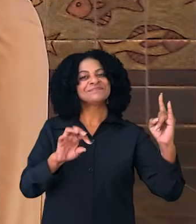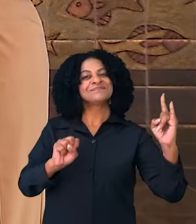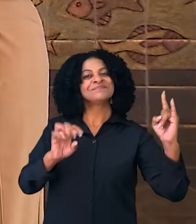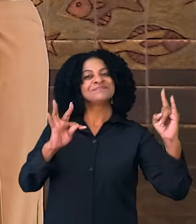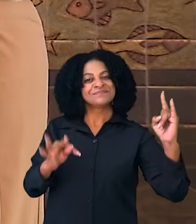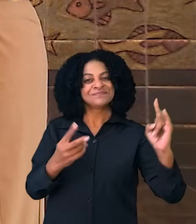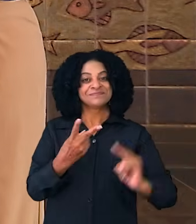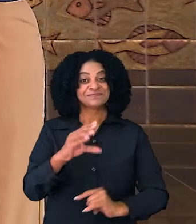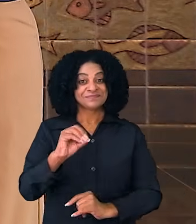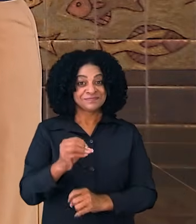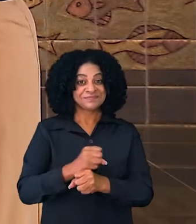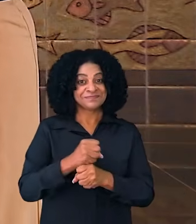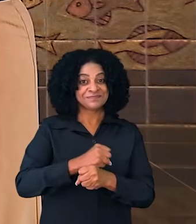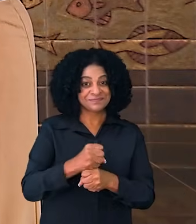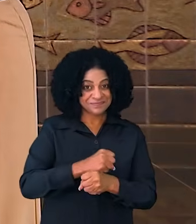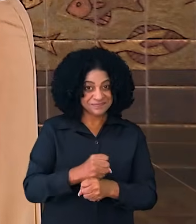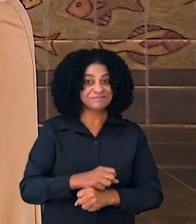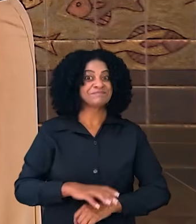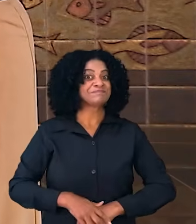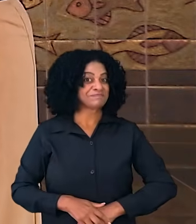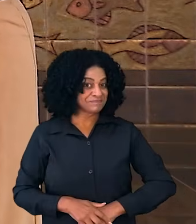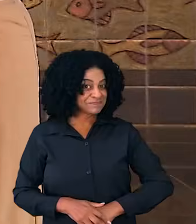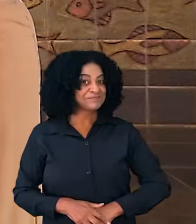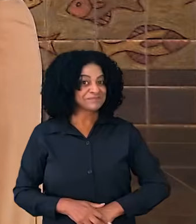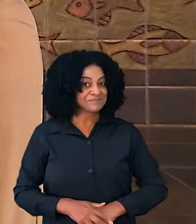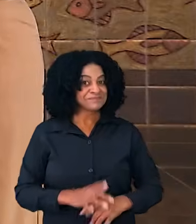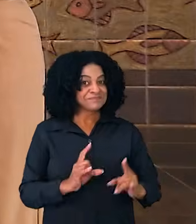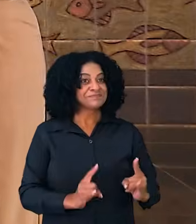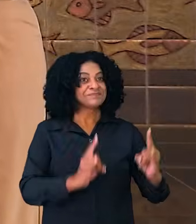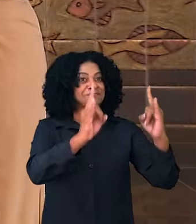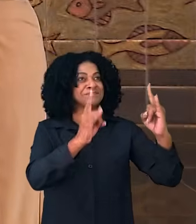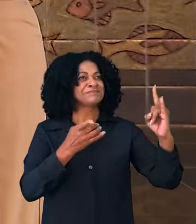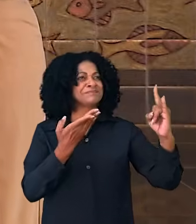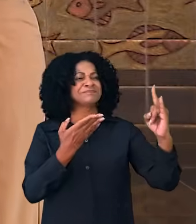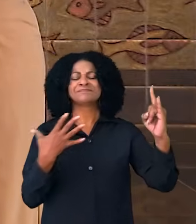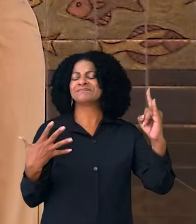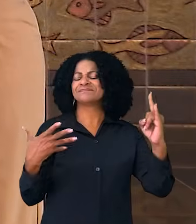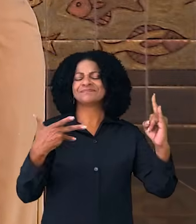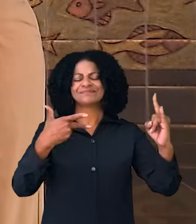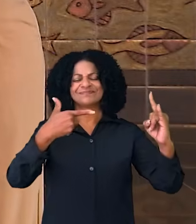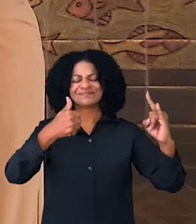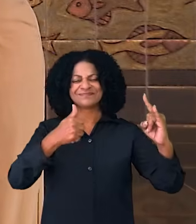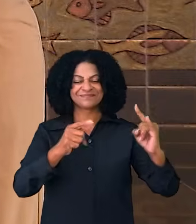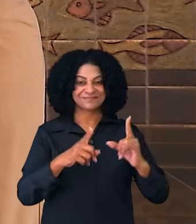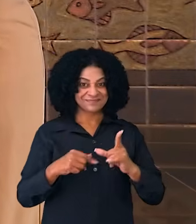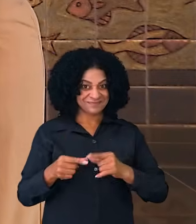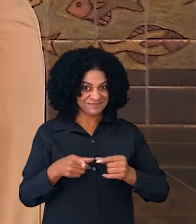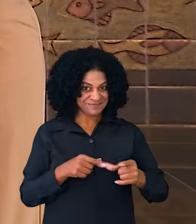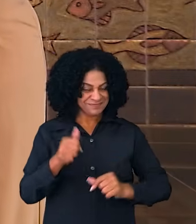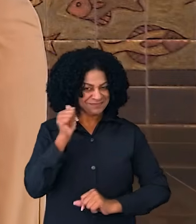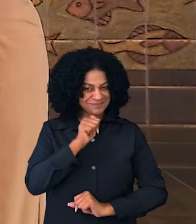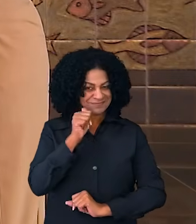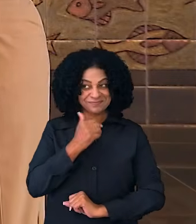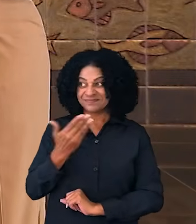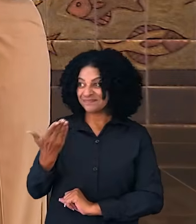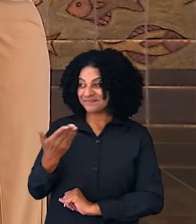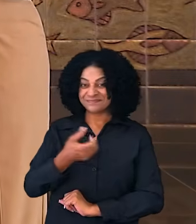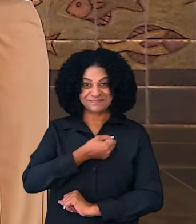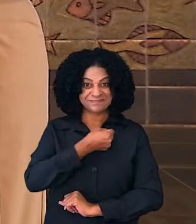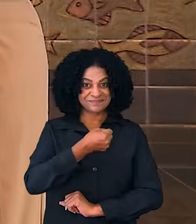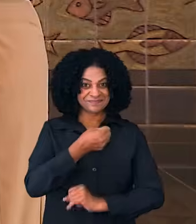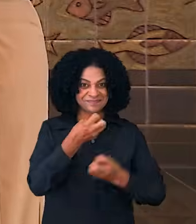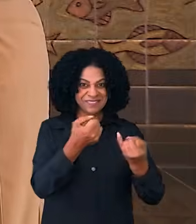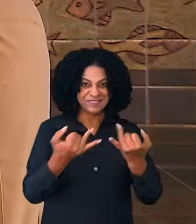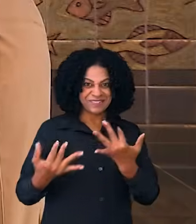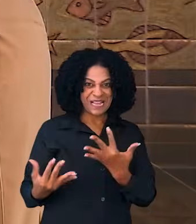20 anos. Exatamente, sem puxar saco, viu? É um dos prédios mais bonitos aqui de Brasília. E a repórter Larissa Batista conta pra gente